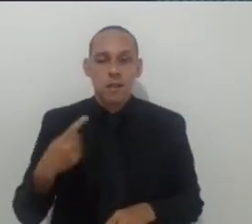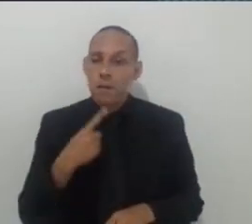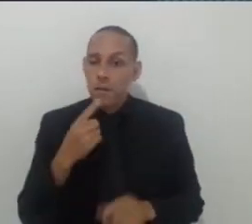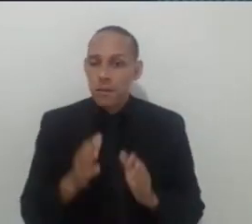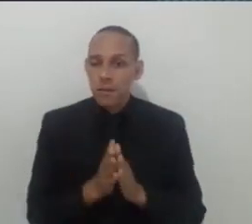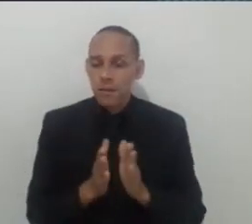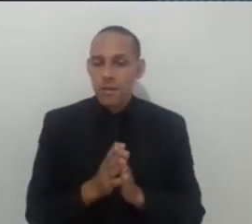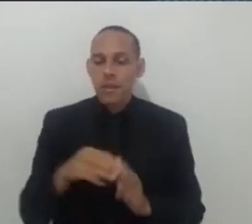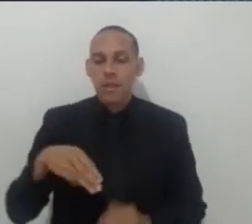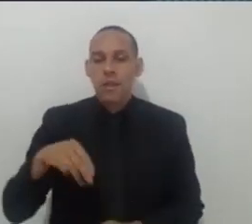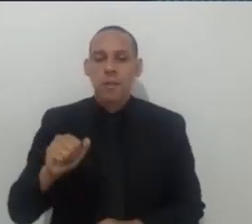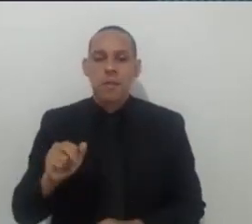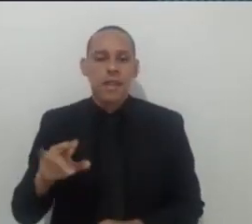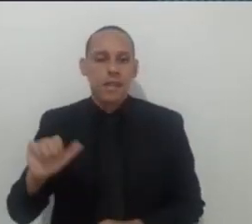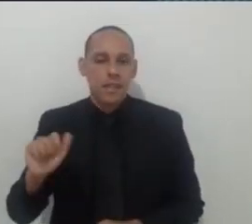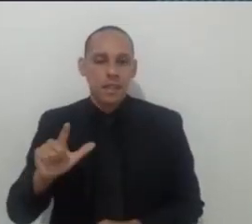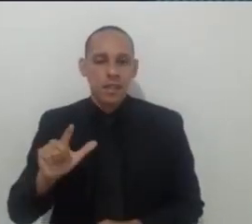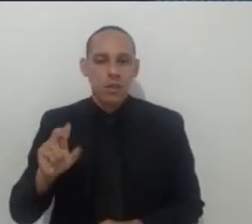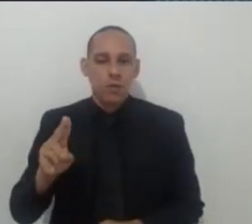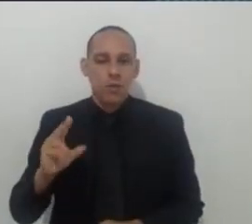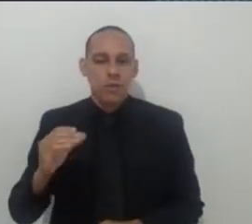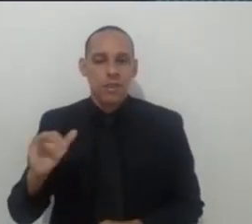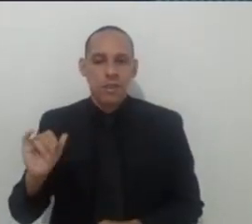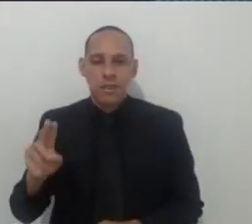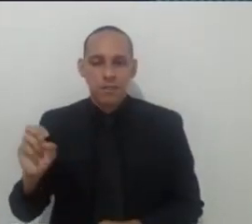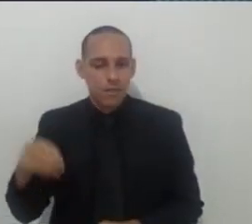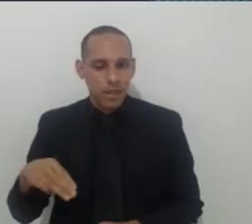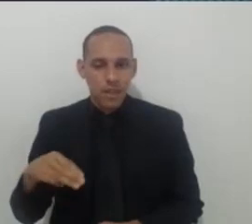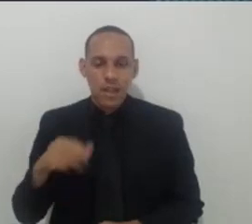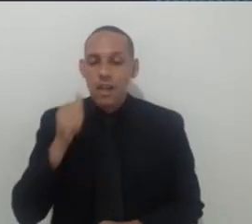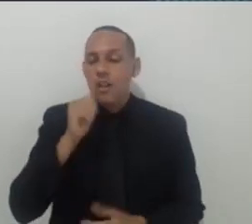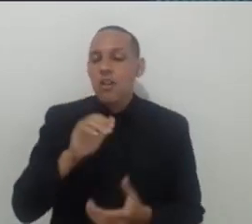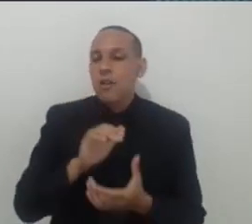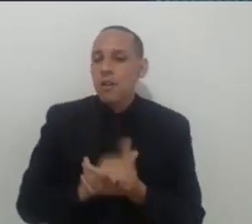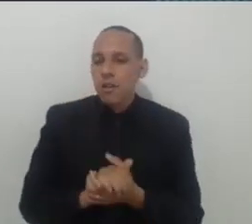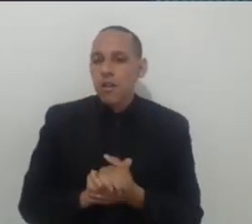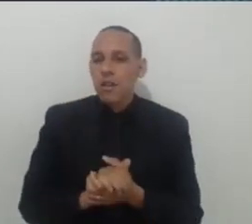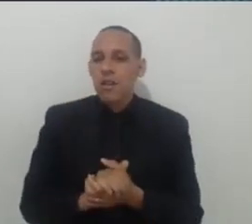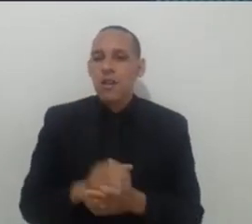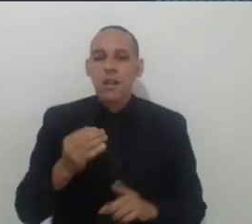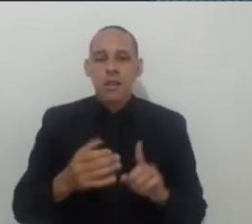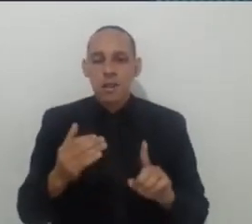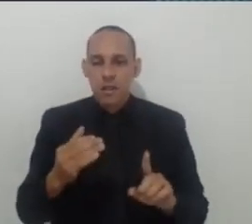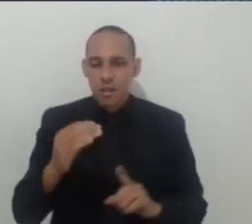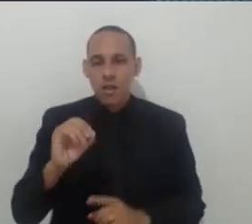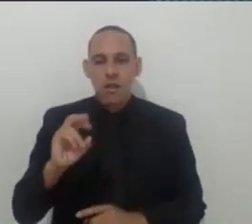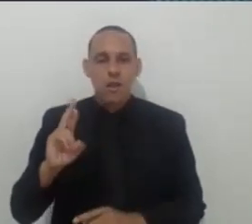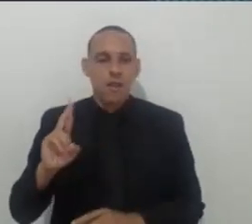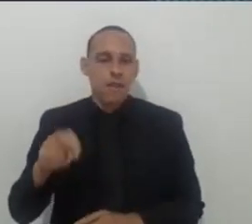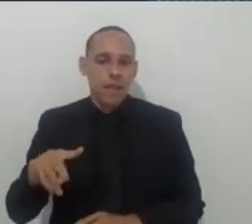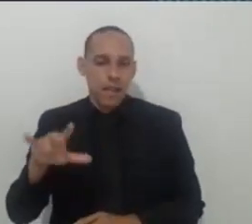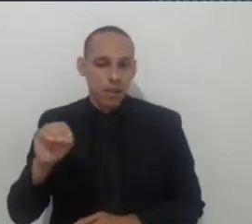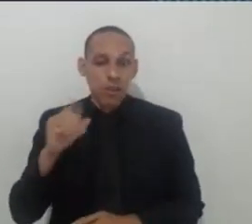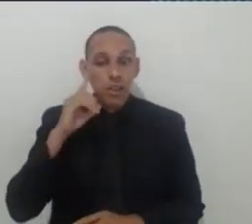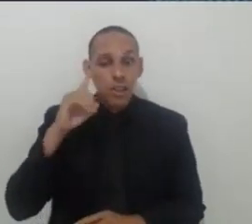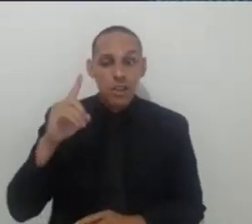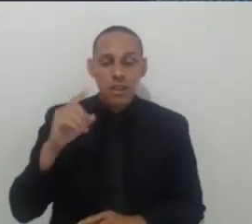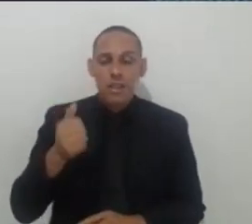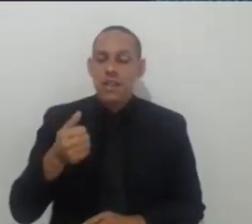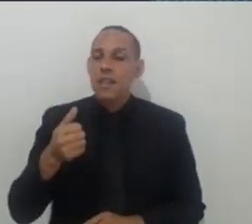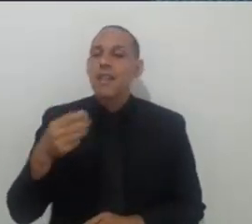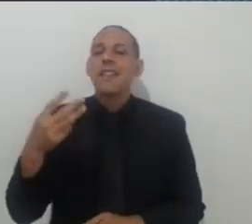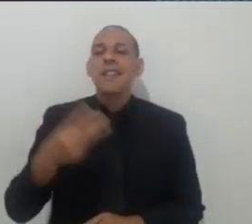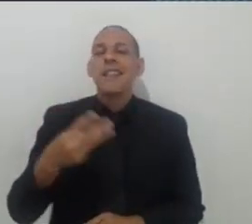Maria Lucivan Fontes Azevedo, esposa do desembargador Cornélio Alves, que ocorrerá no dia 3 de